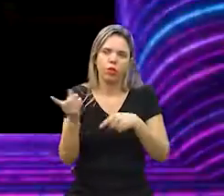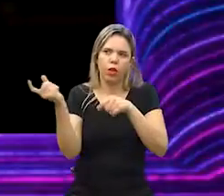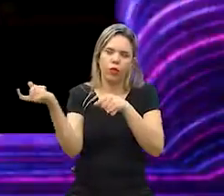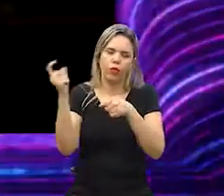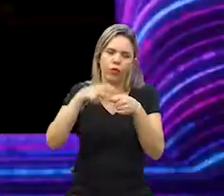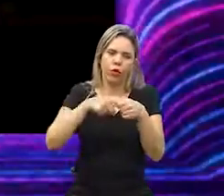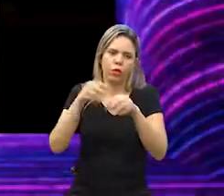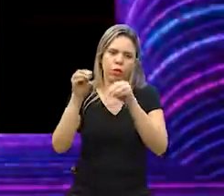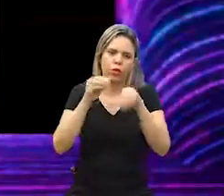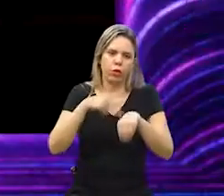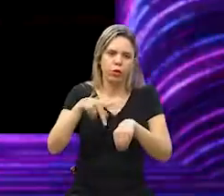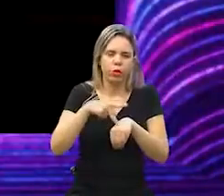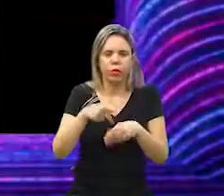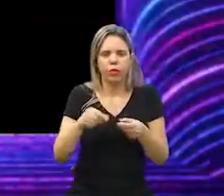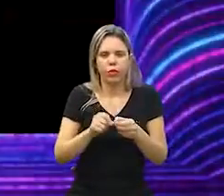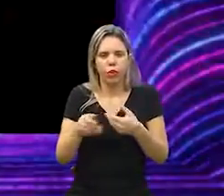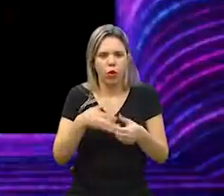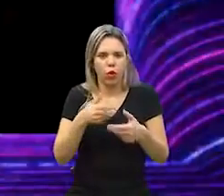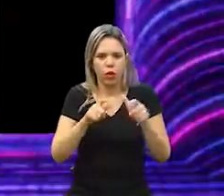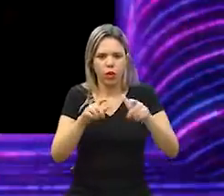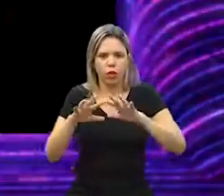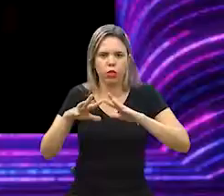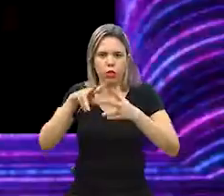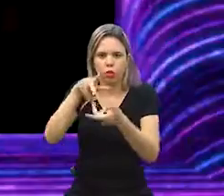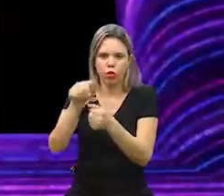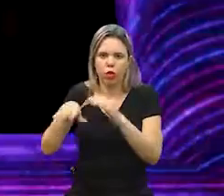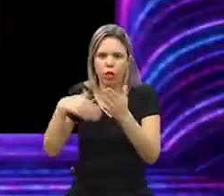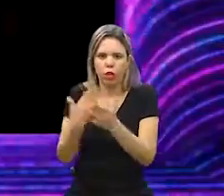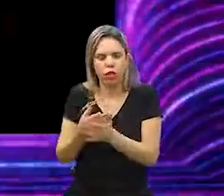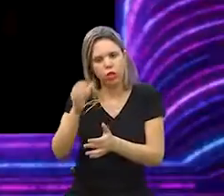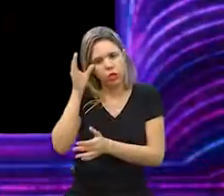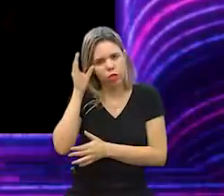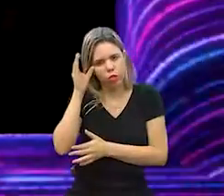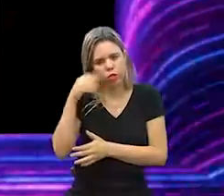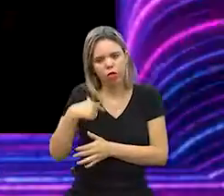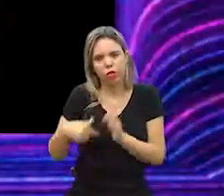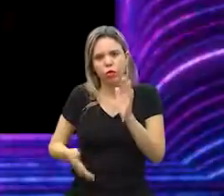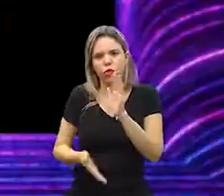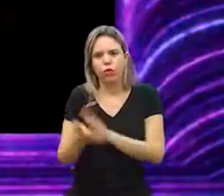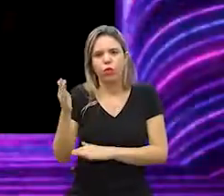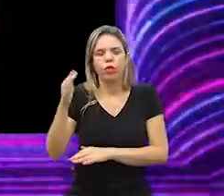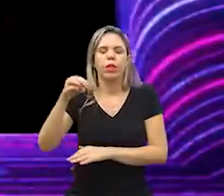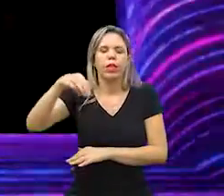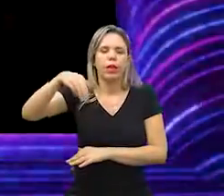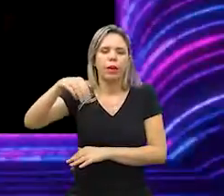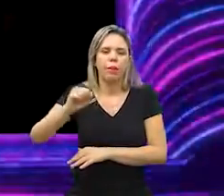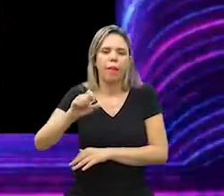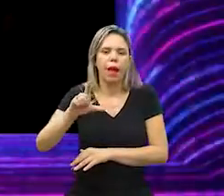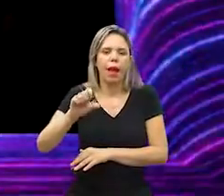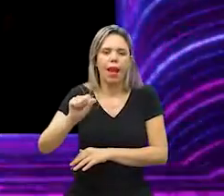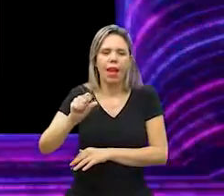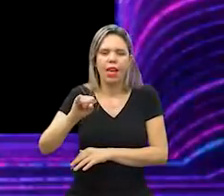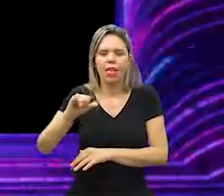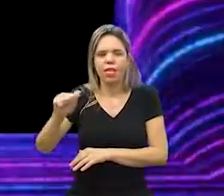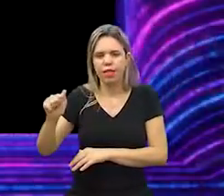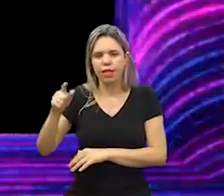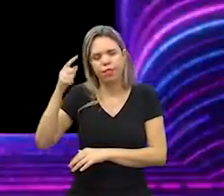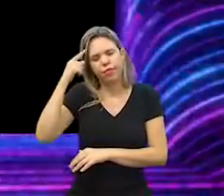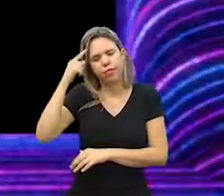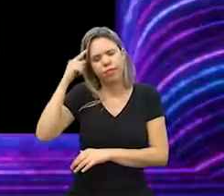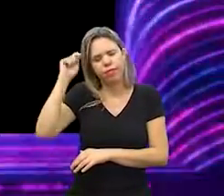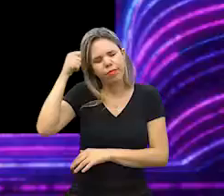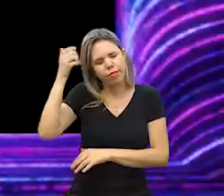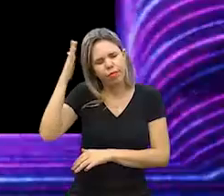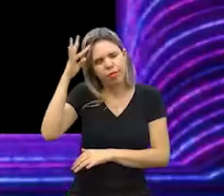eu pensei, eu vou fazer uma coisa que eu posso fazer em qualquer lugar do mundo, até na China. Imagina, eu fui parar na Malásia, né? A gente imagina uma coisa, pensamento